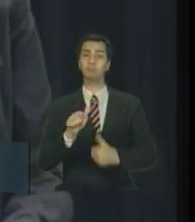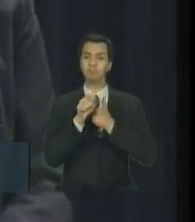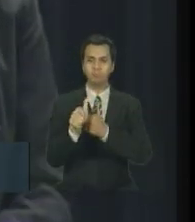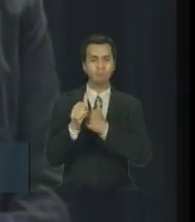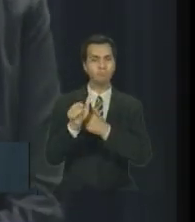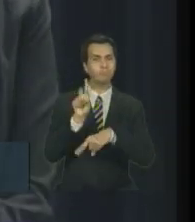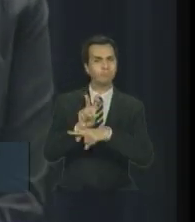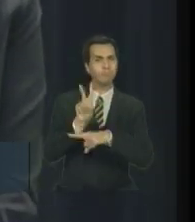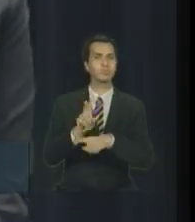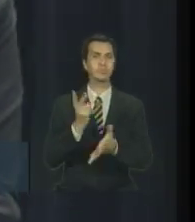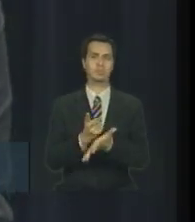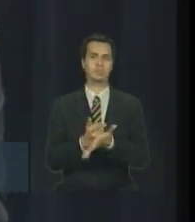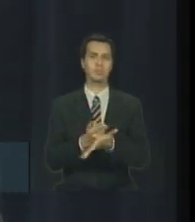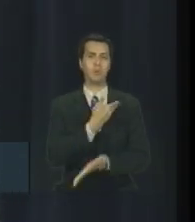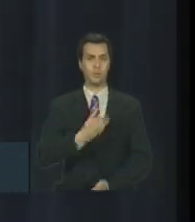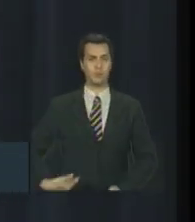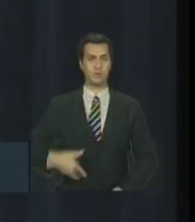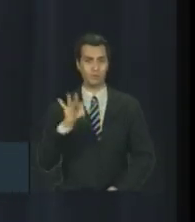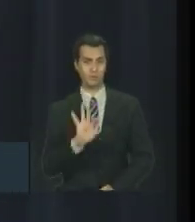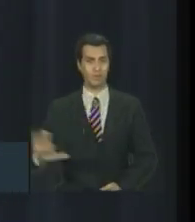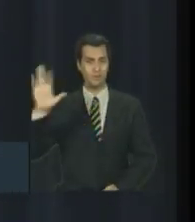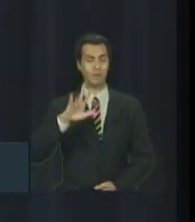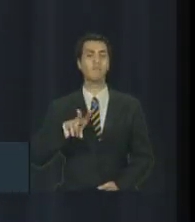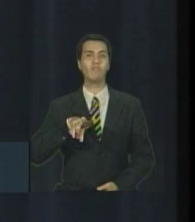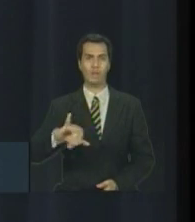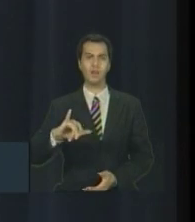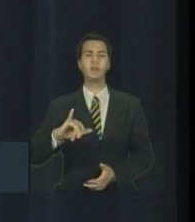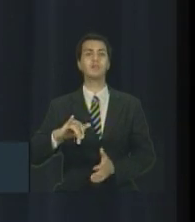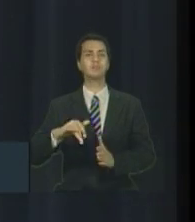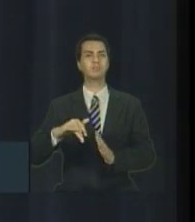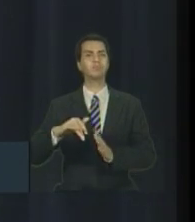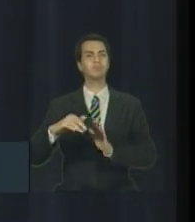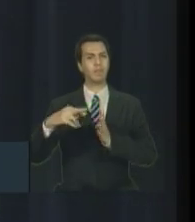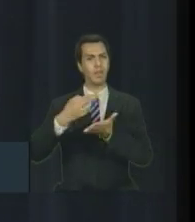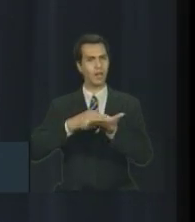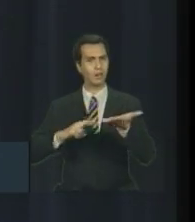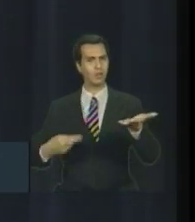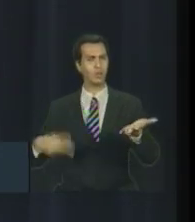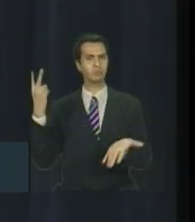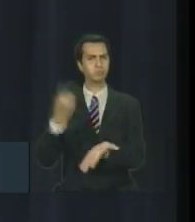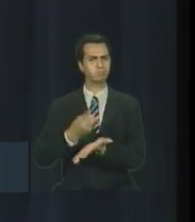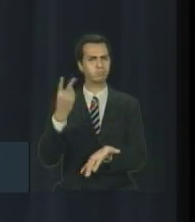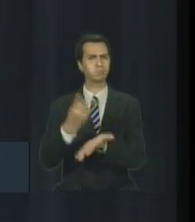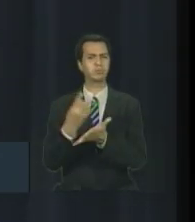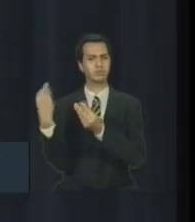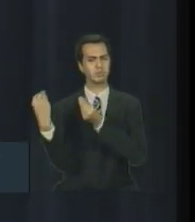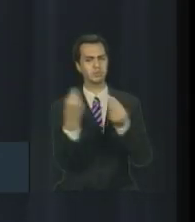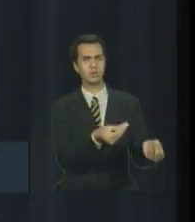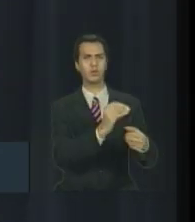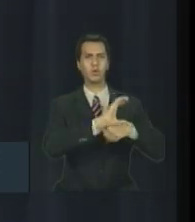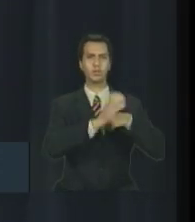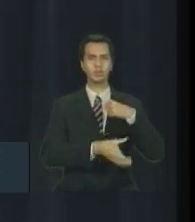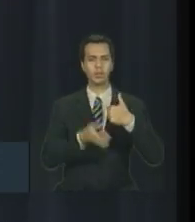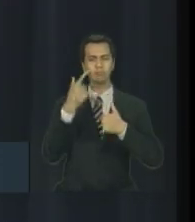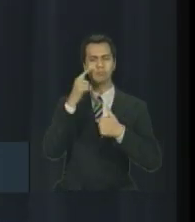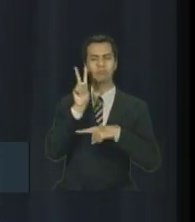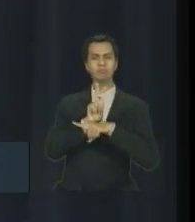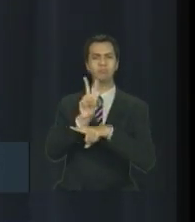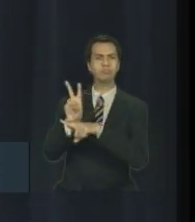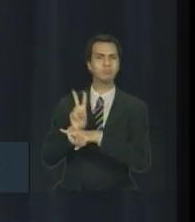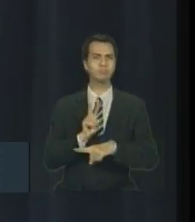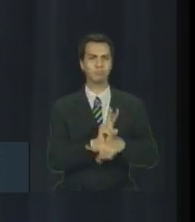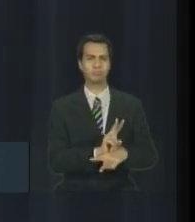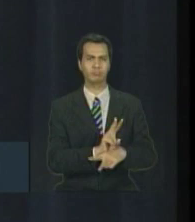cada ação que o Viver Sem Limite desenhou. O Viver Sem Limite, ele está produzido a